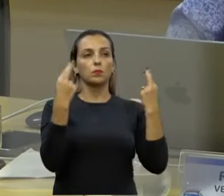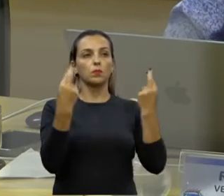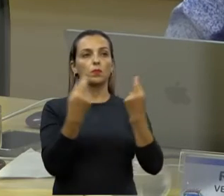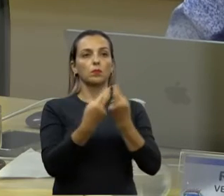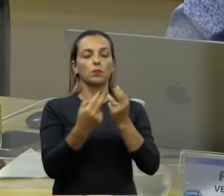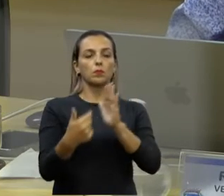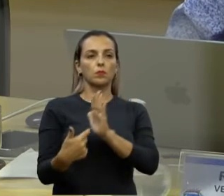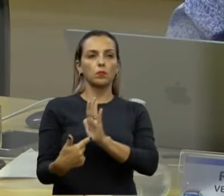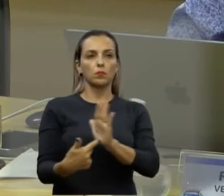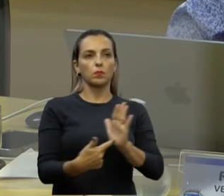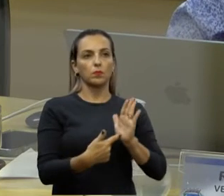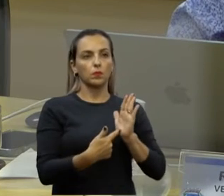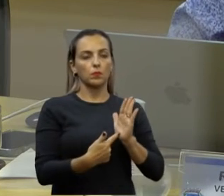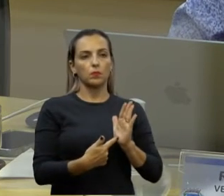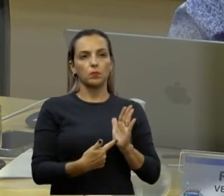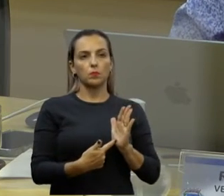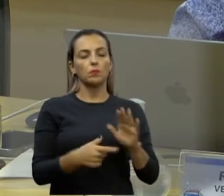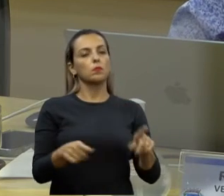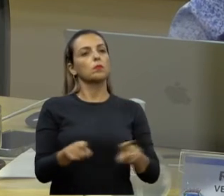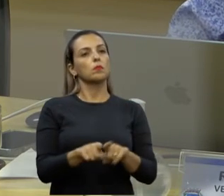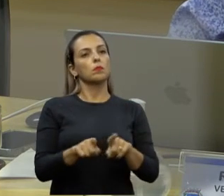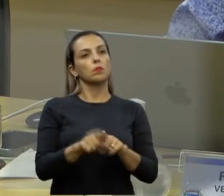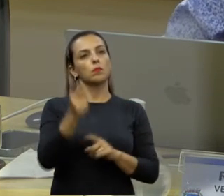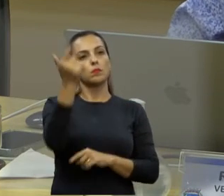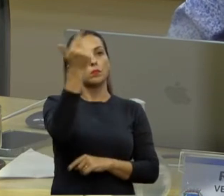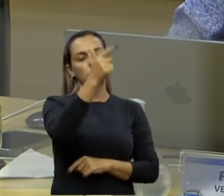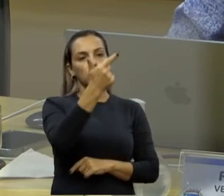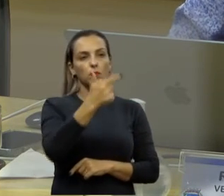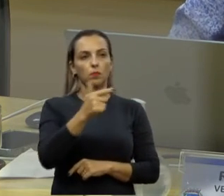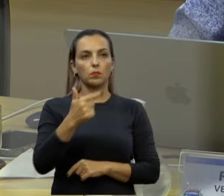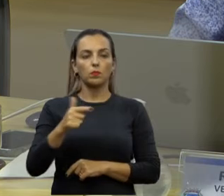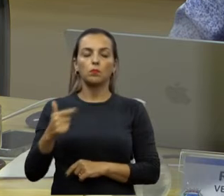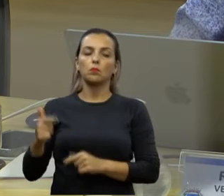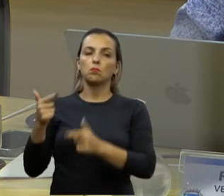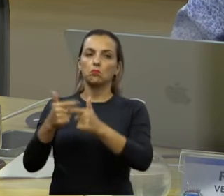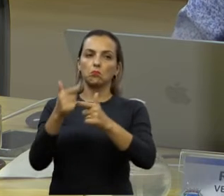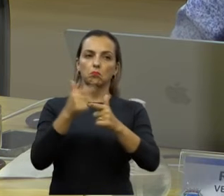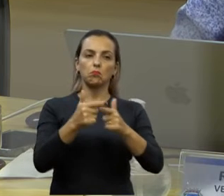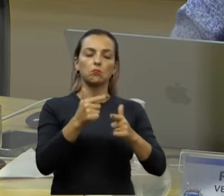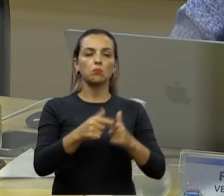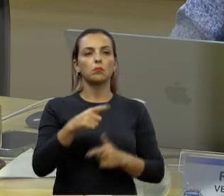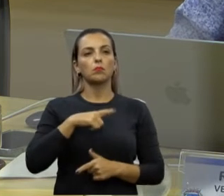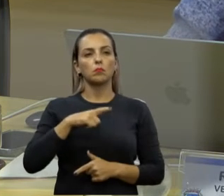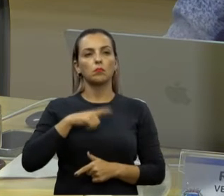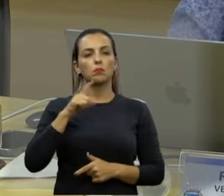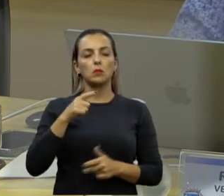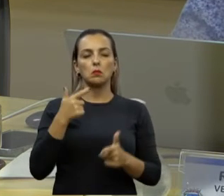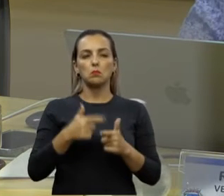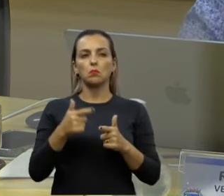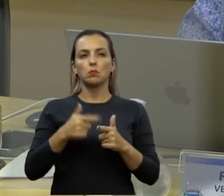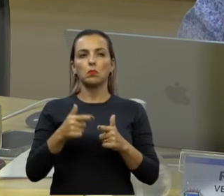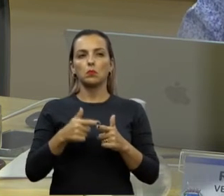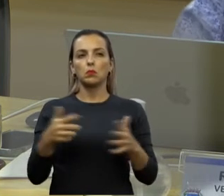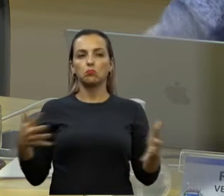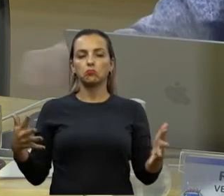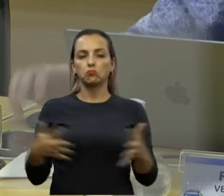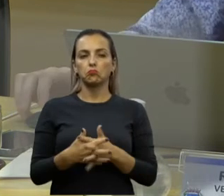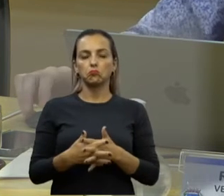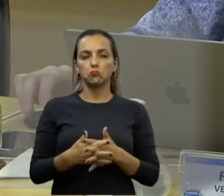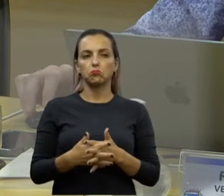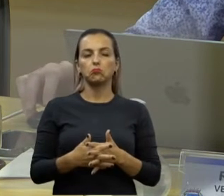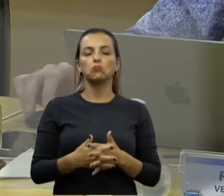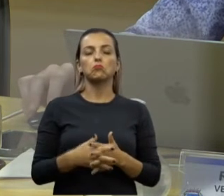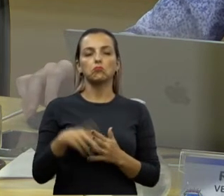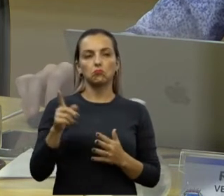Câmara outros canais YouTube também que estão com problemas também deve ser uma pane geral um hacker alguma